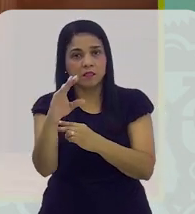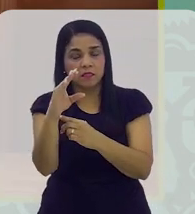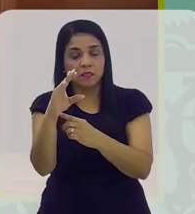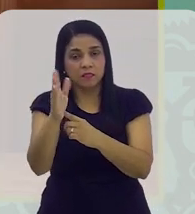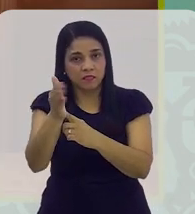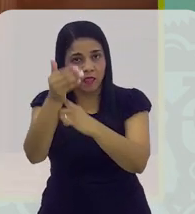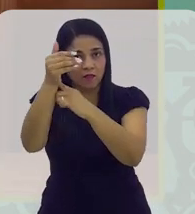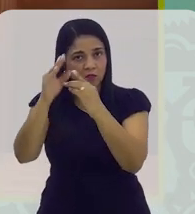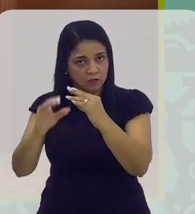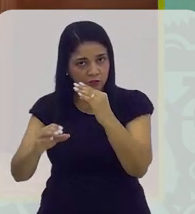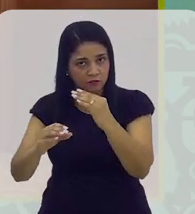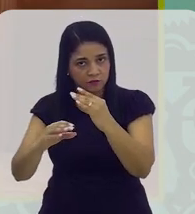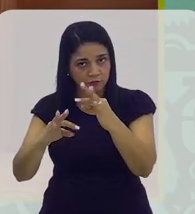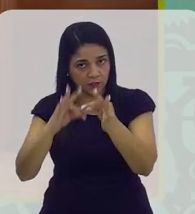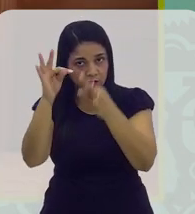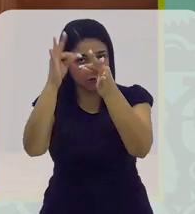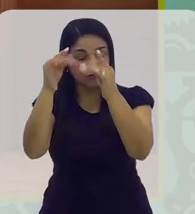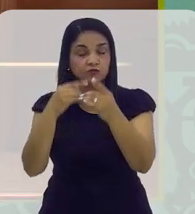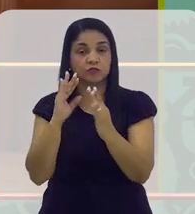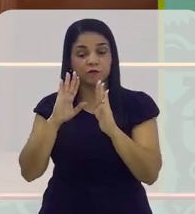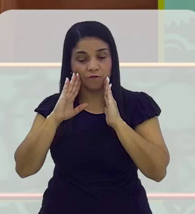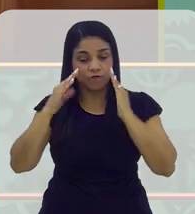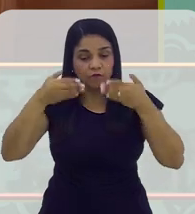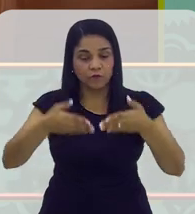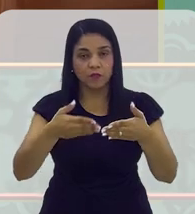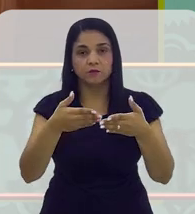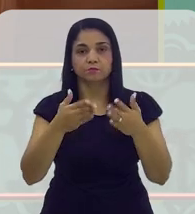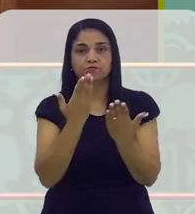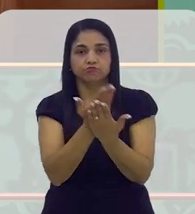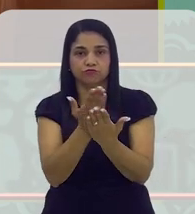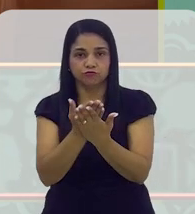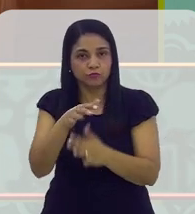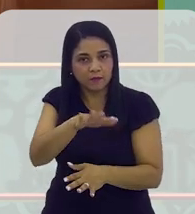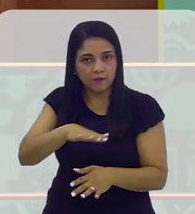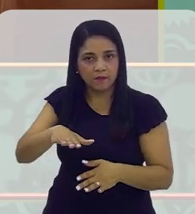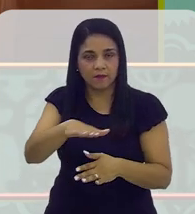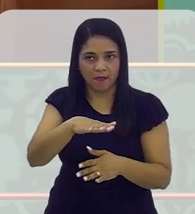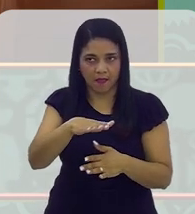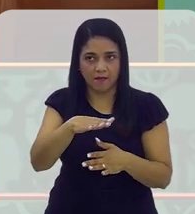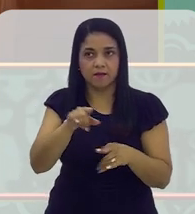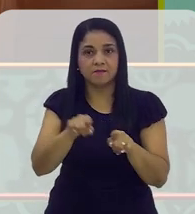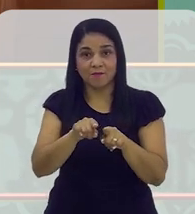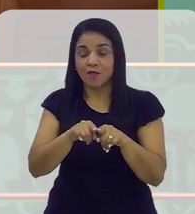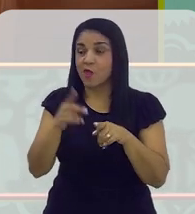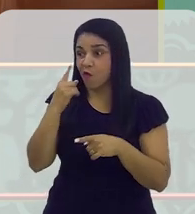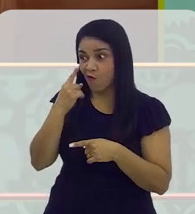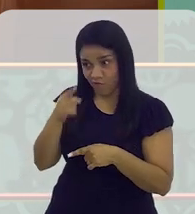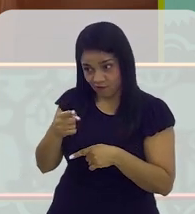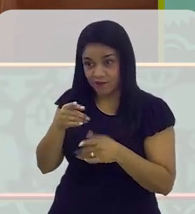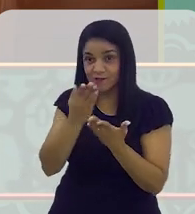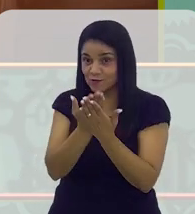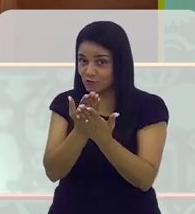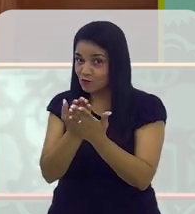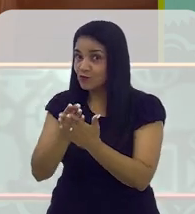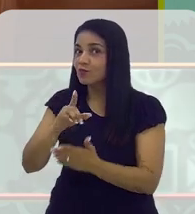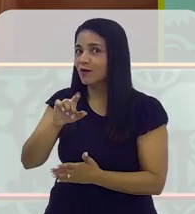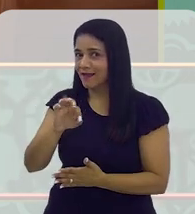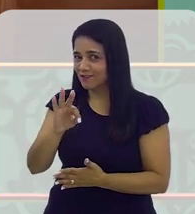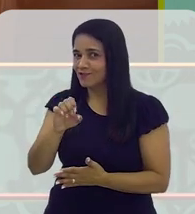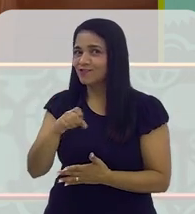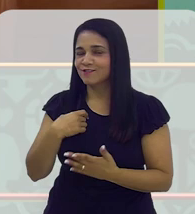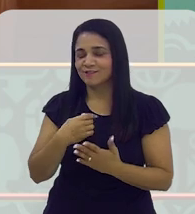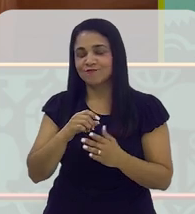para conseguir fazer realmente estudos voltados à área. Até li, viu, Letícia, já o seu estudo sobre